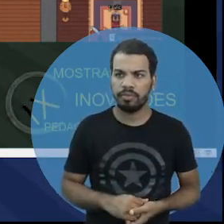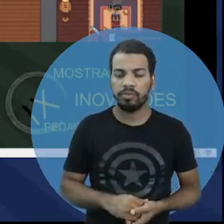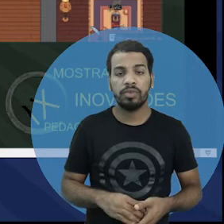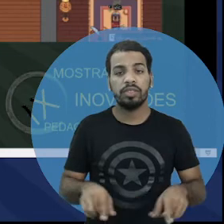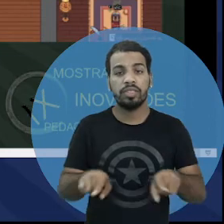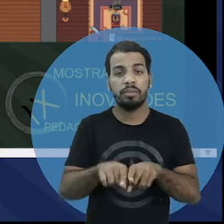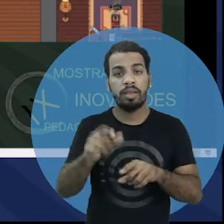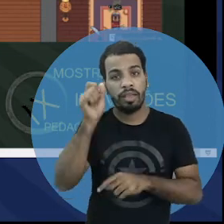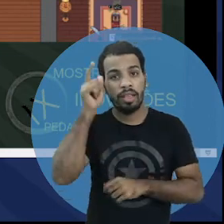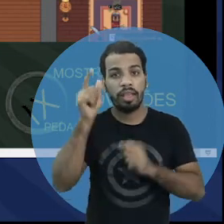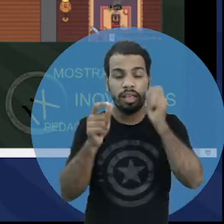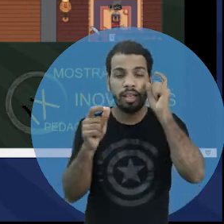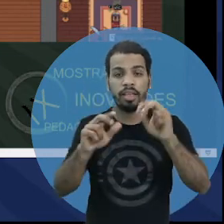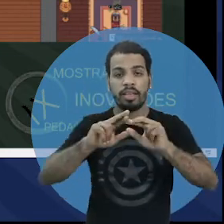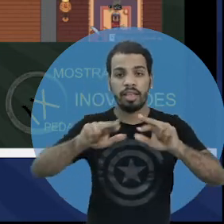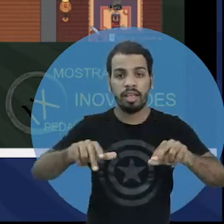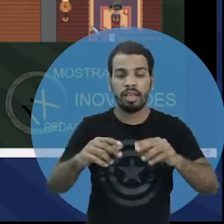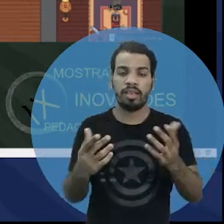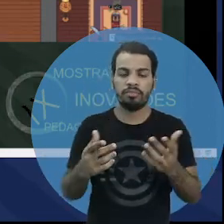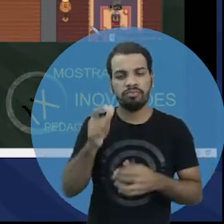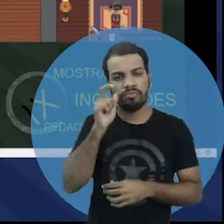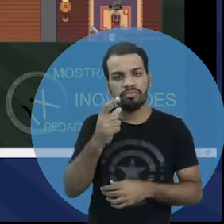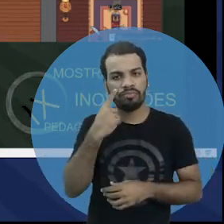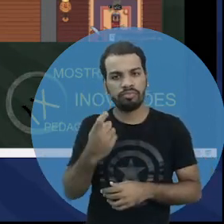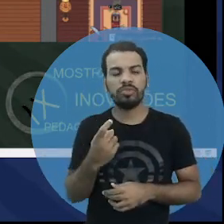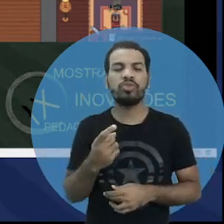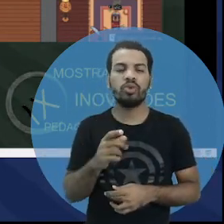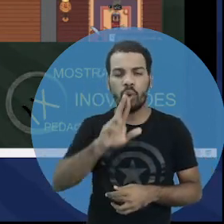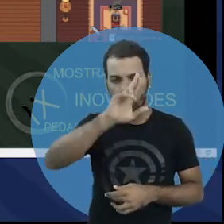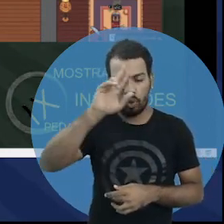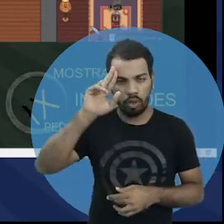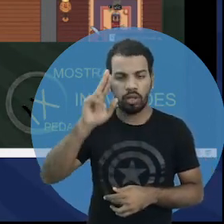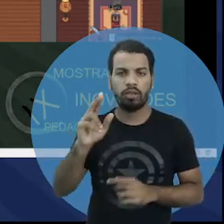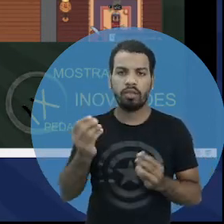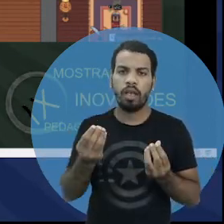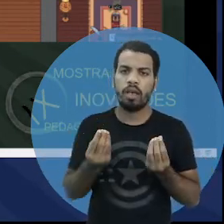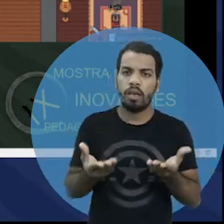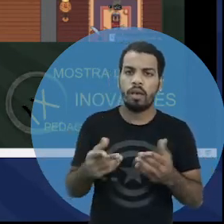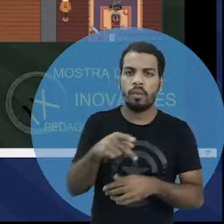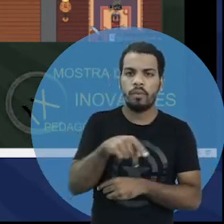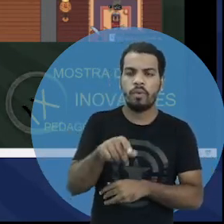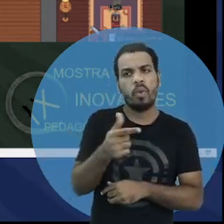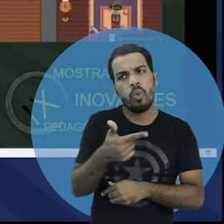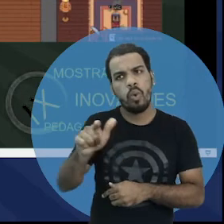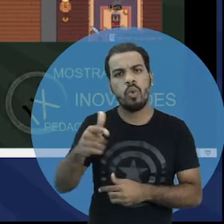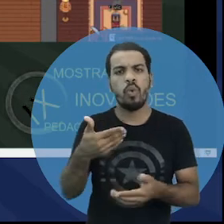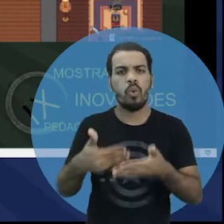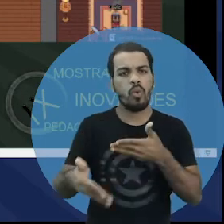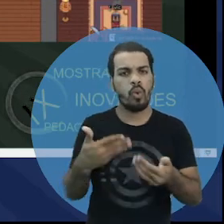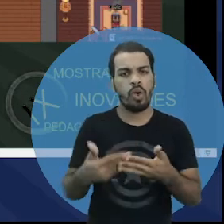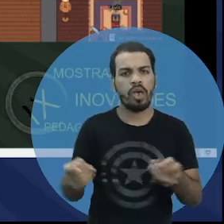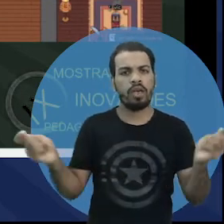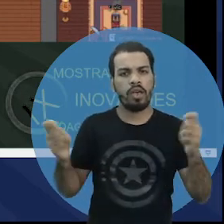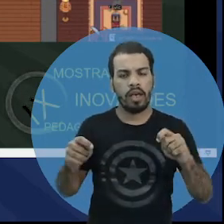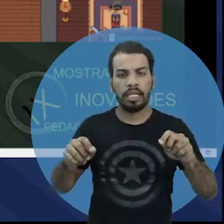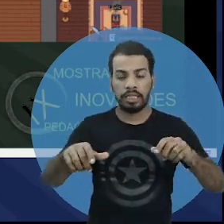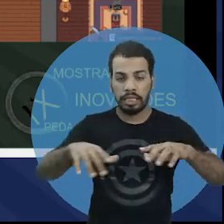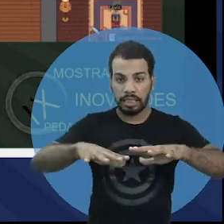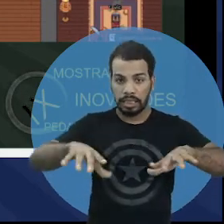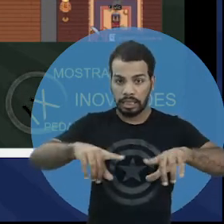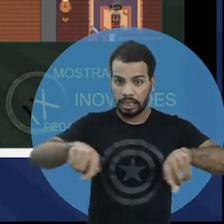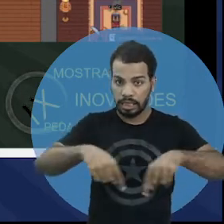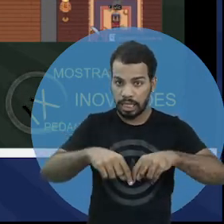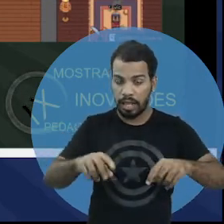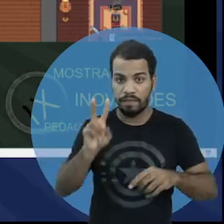para gerar essas interações intuitivas, que o usuário que entrasse, o professor ou qualquer outro usuário que poderia entrar nessa sala virtual,